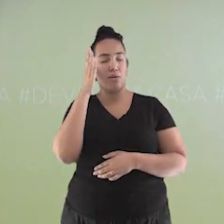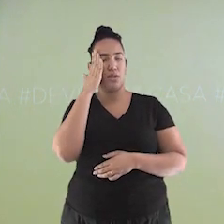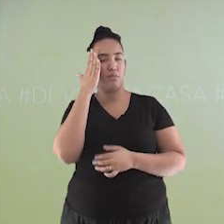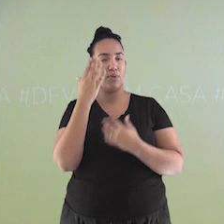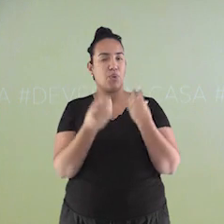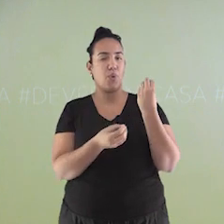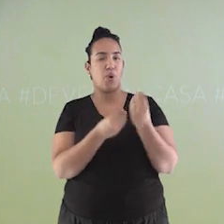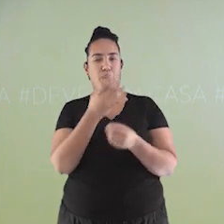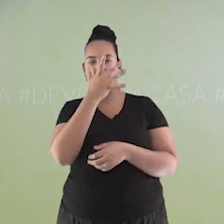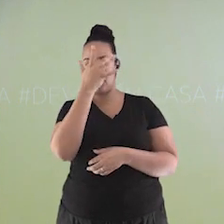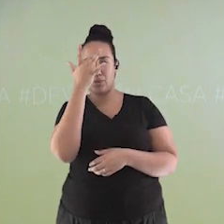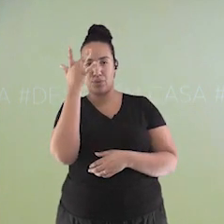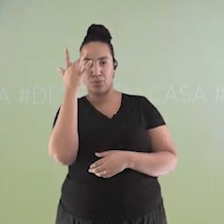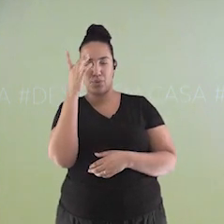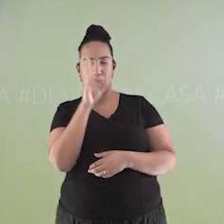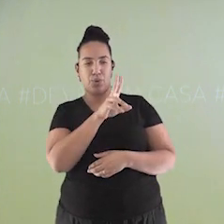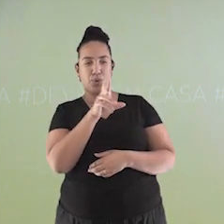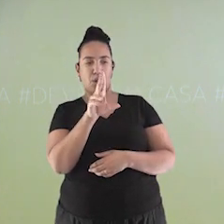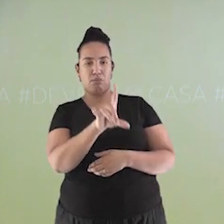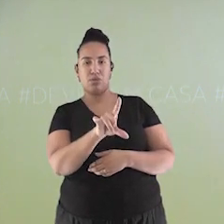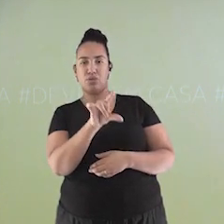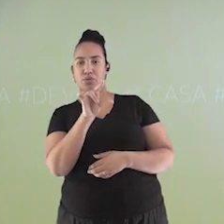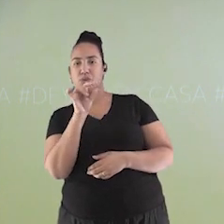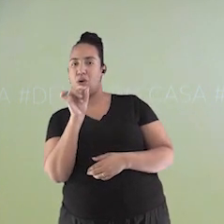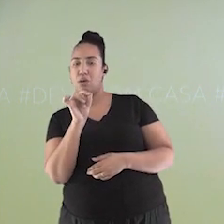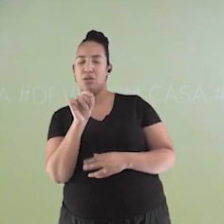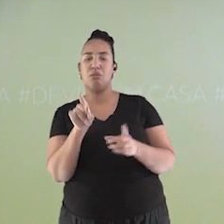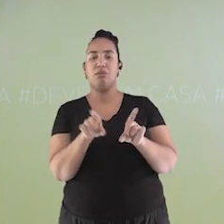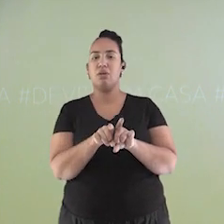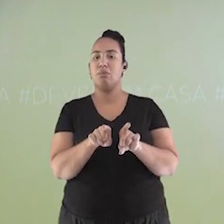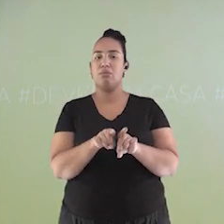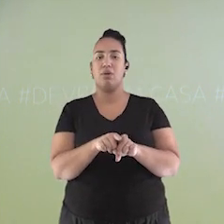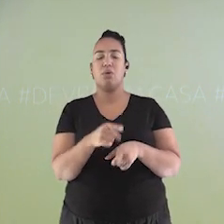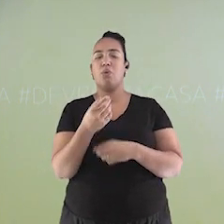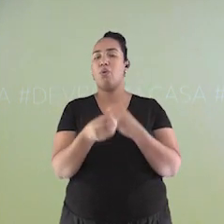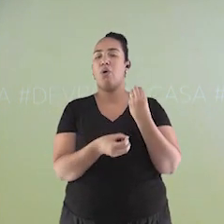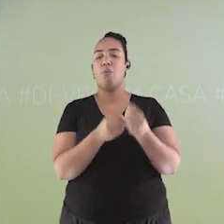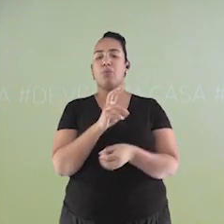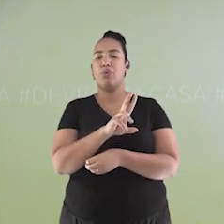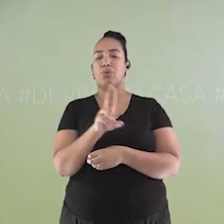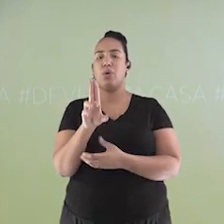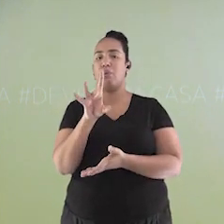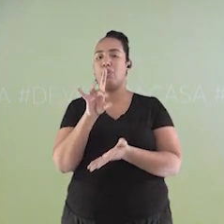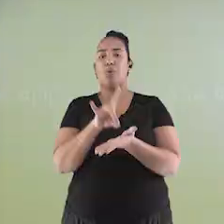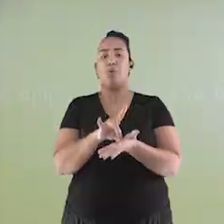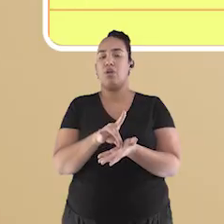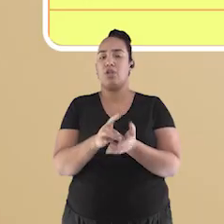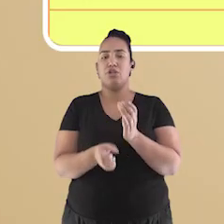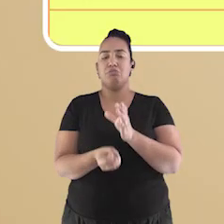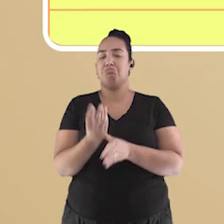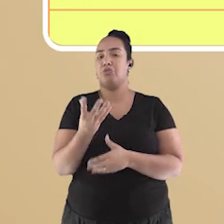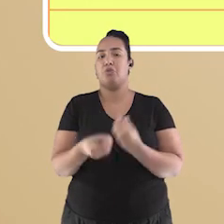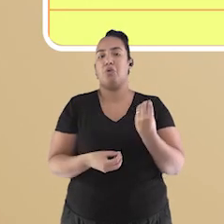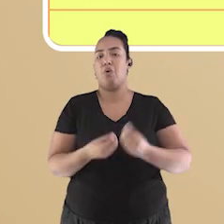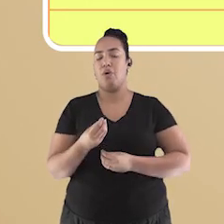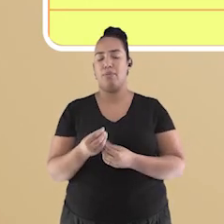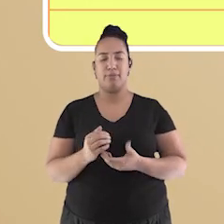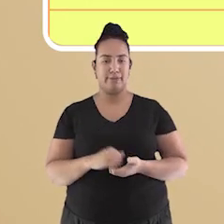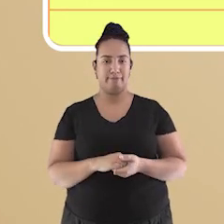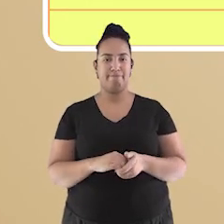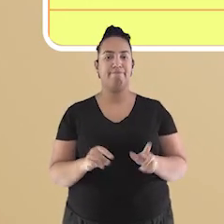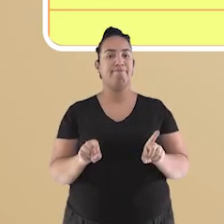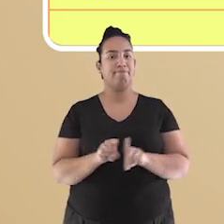quem escolhia os nomes dos lugares e qual era a origem dos nomes escolhidos. Ele